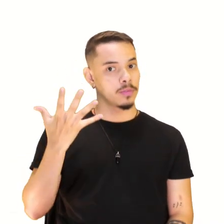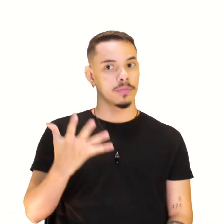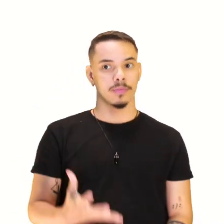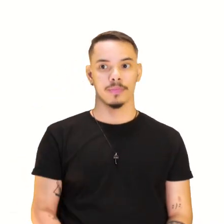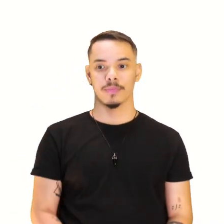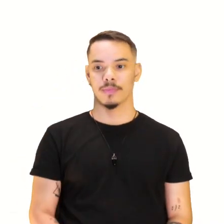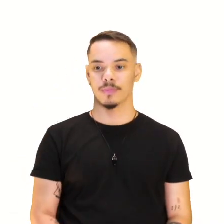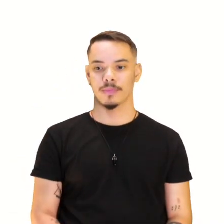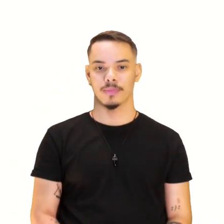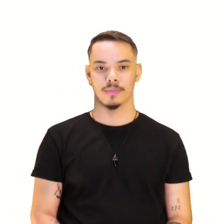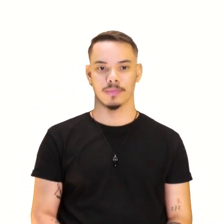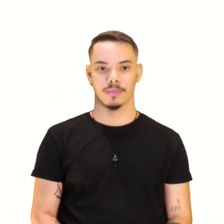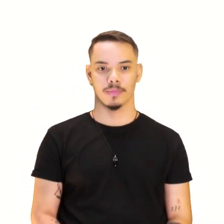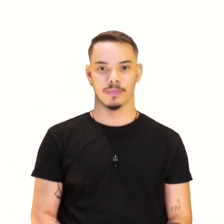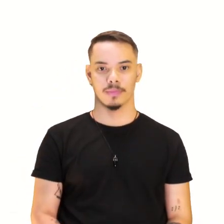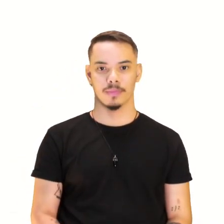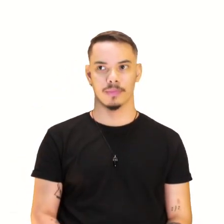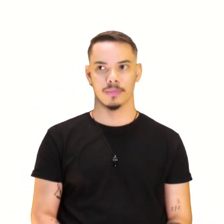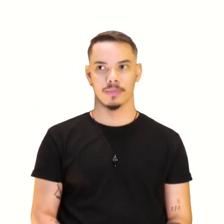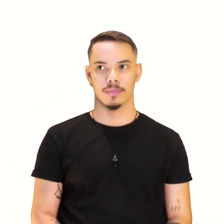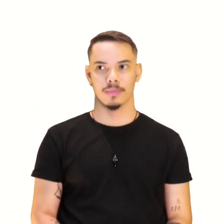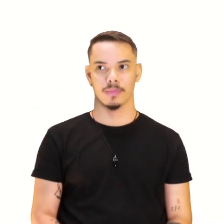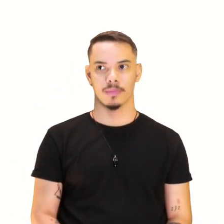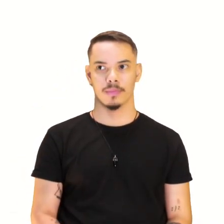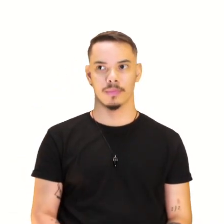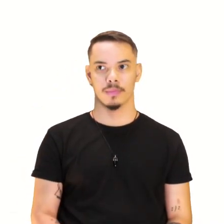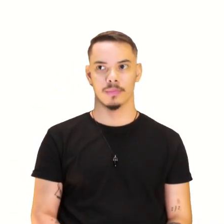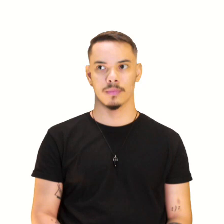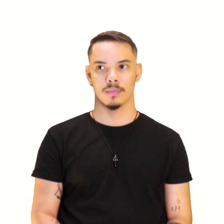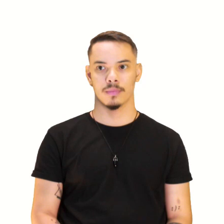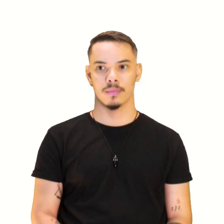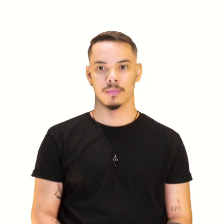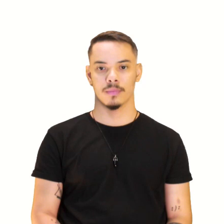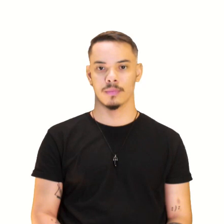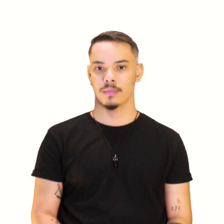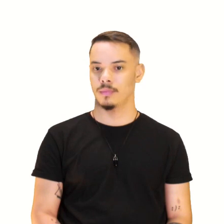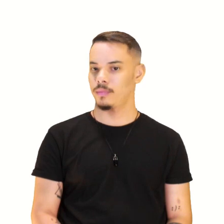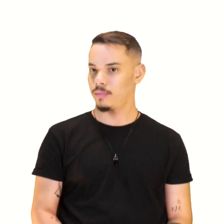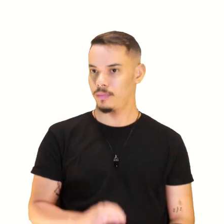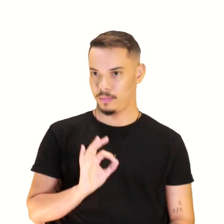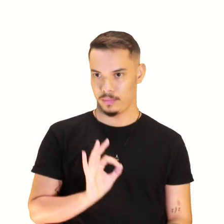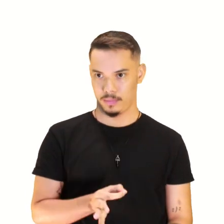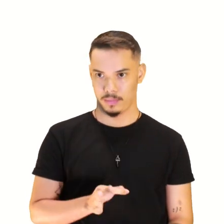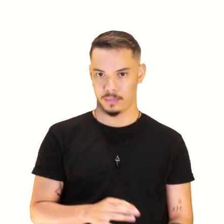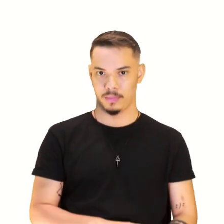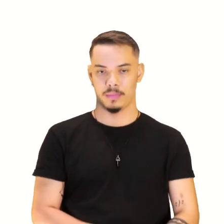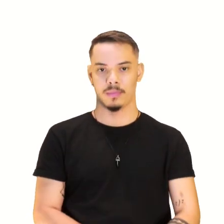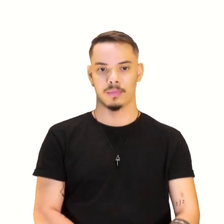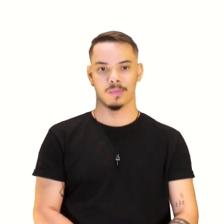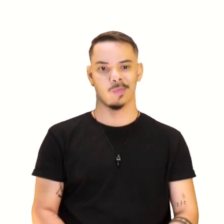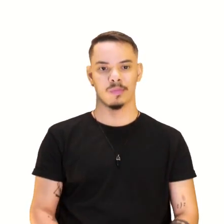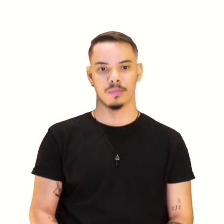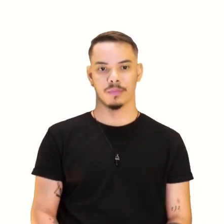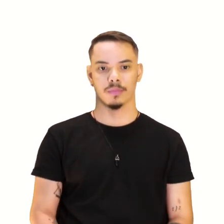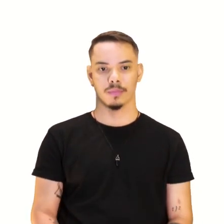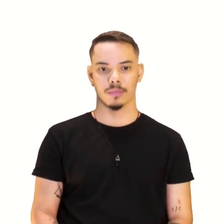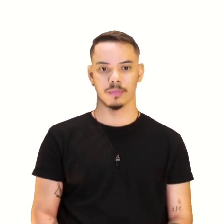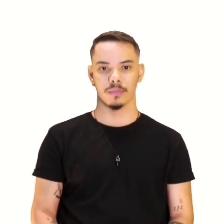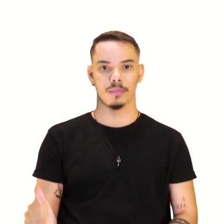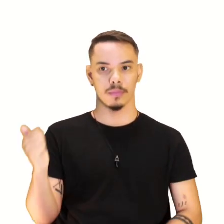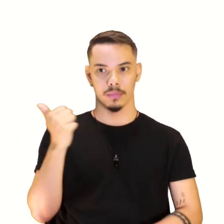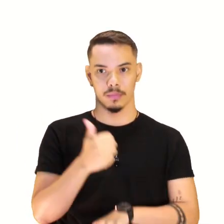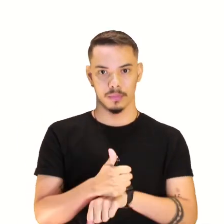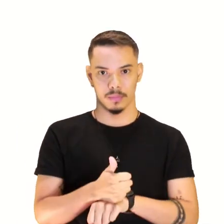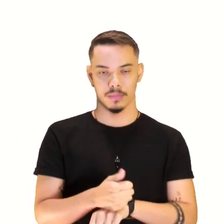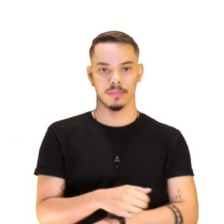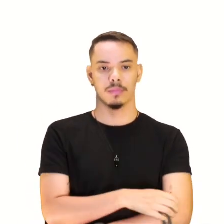expressão. Os 4 passos, 3 passos para resolver. Isso mesmo. Coleta os dados, substitui na